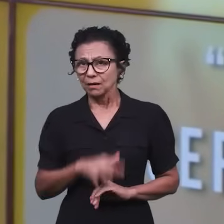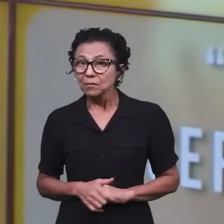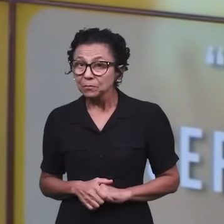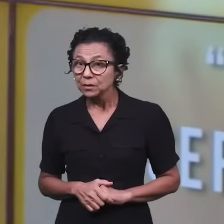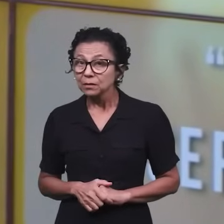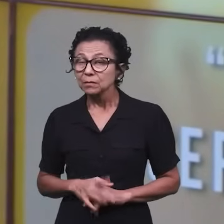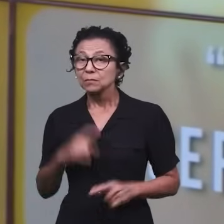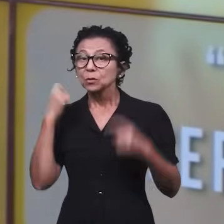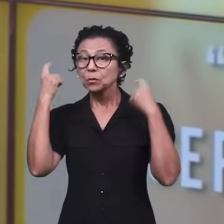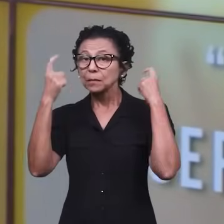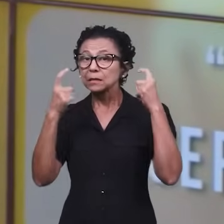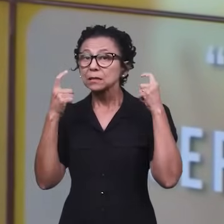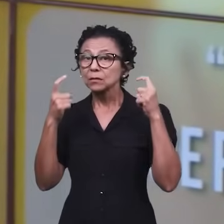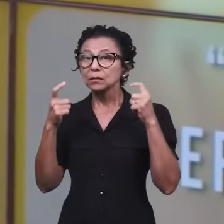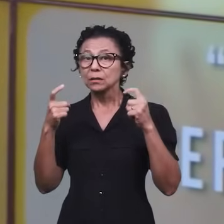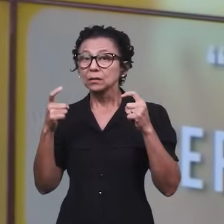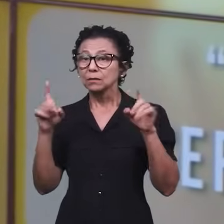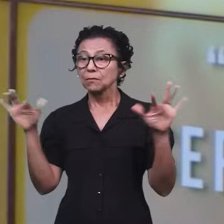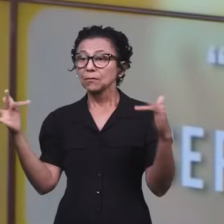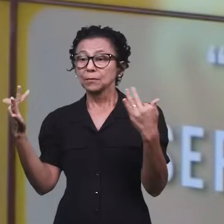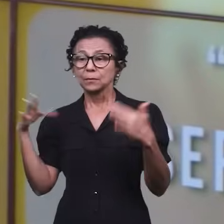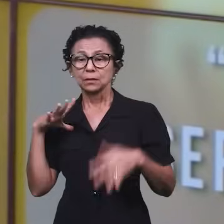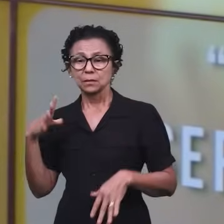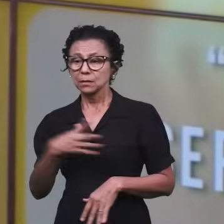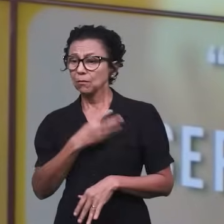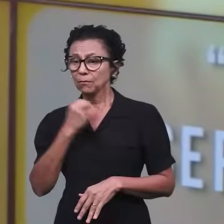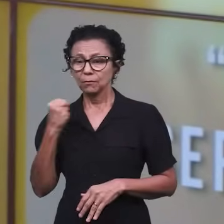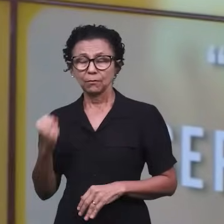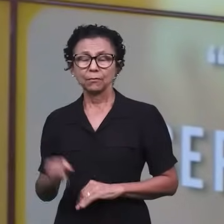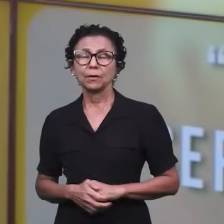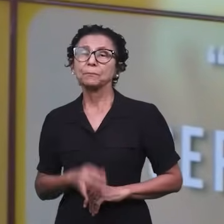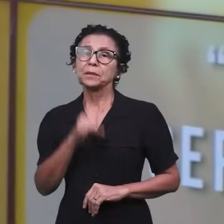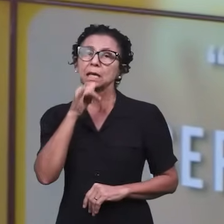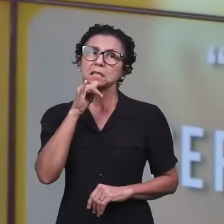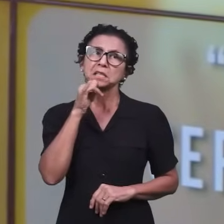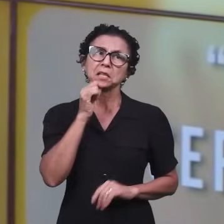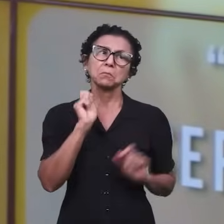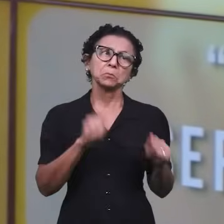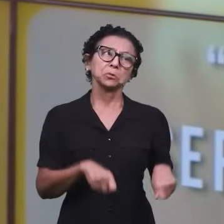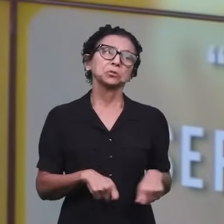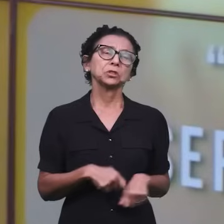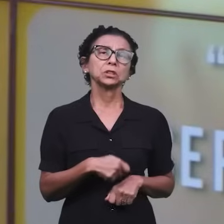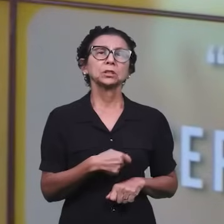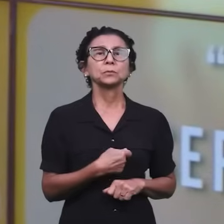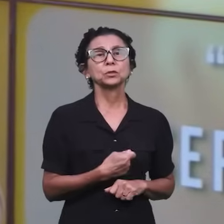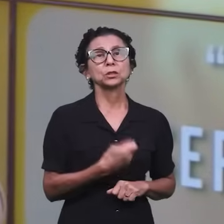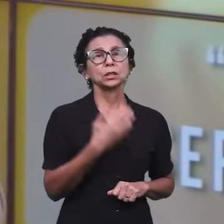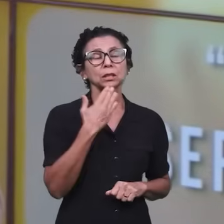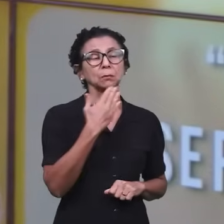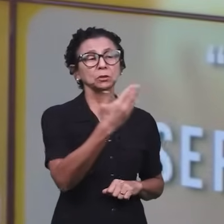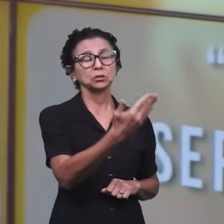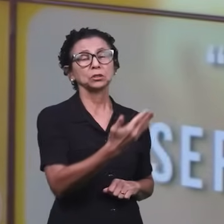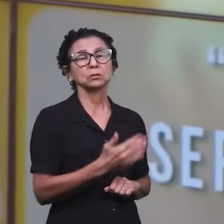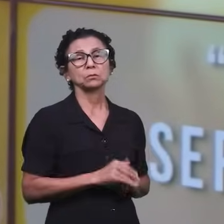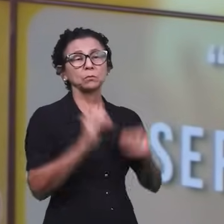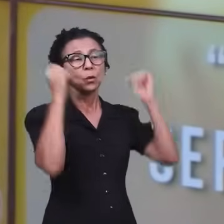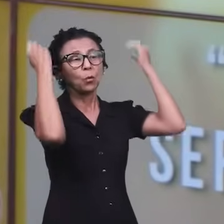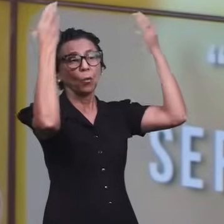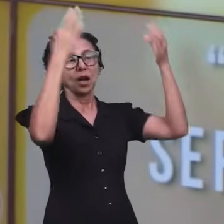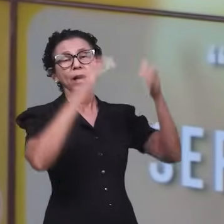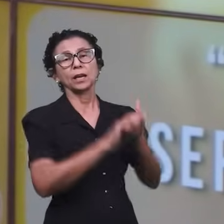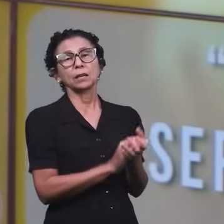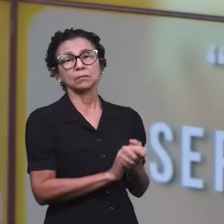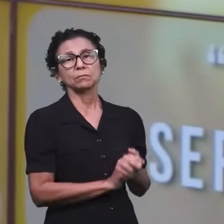a salvação da família, para ela nada importar. Tanto é que, por exemplo, ela poderia ter pedido uma recompensa financeira.